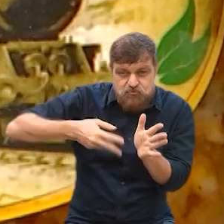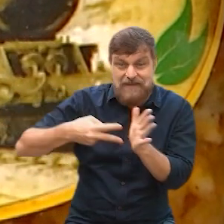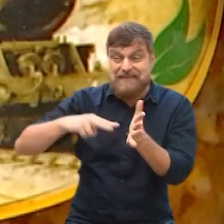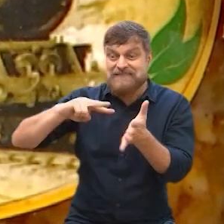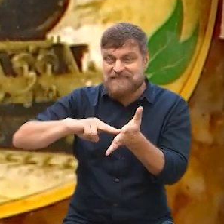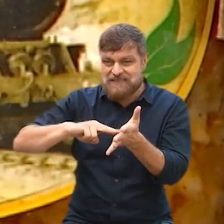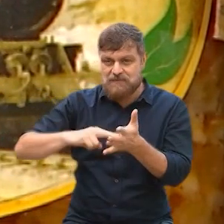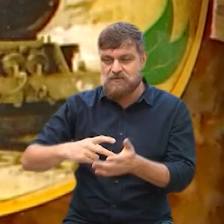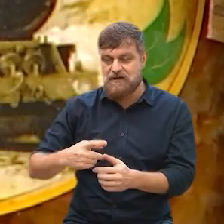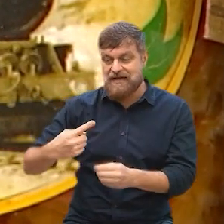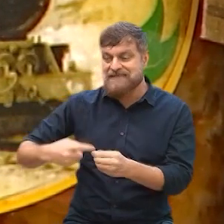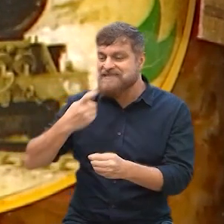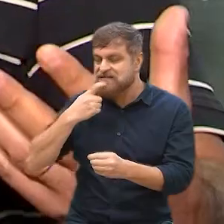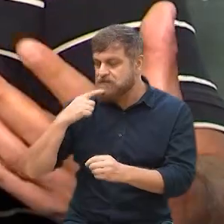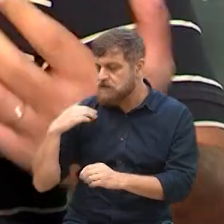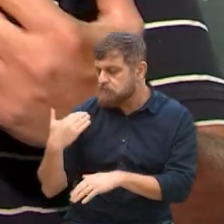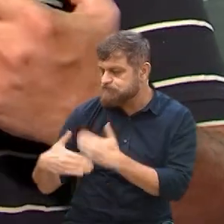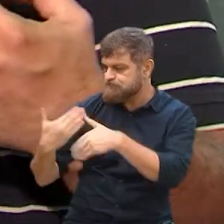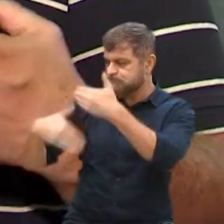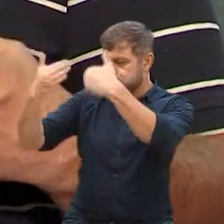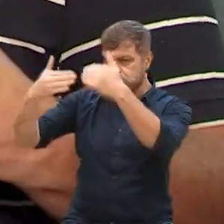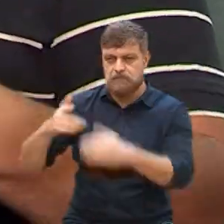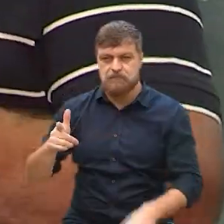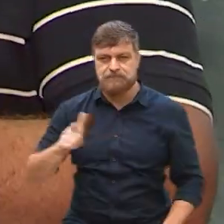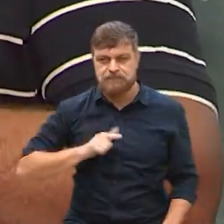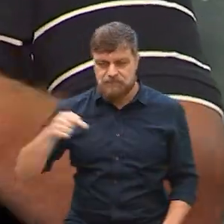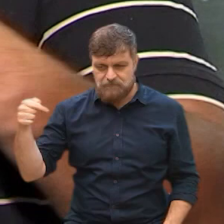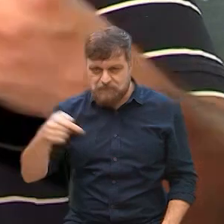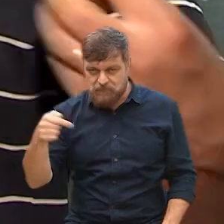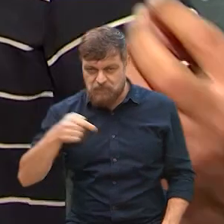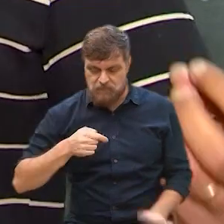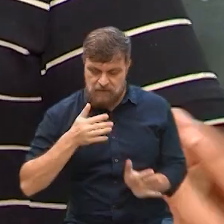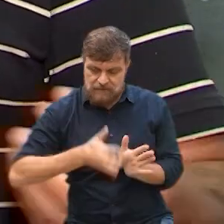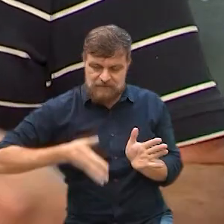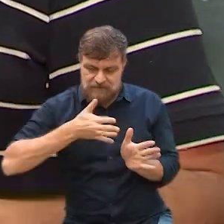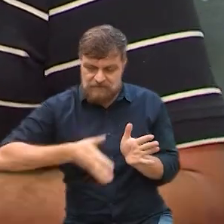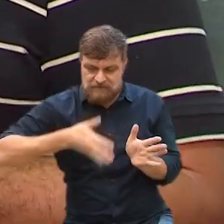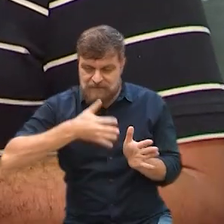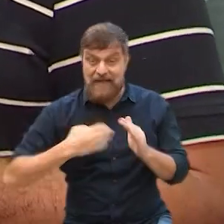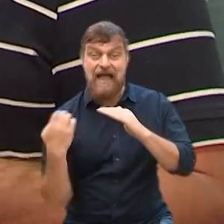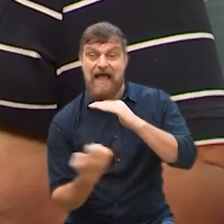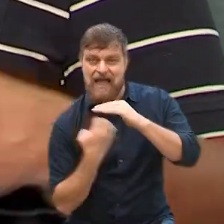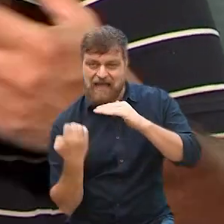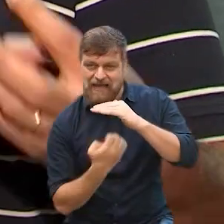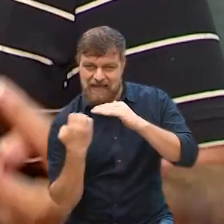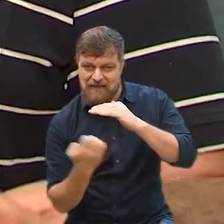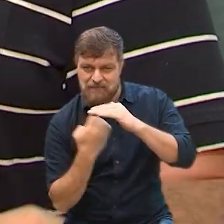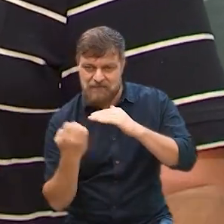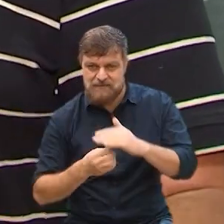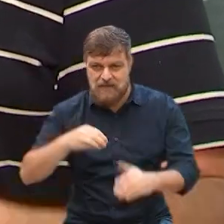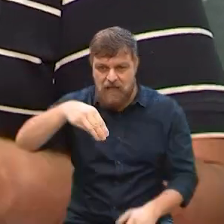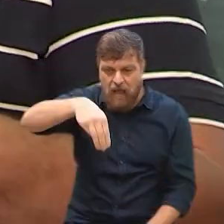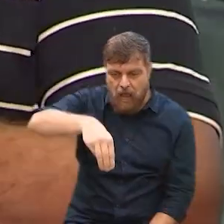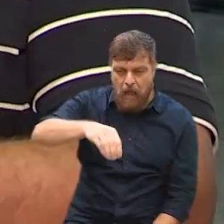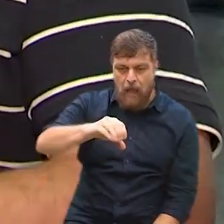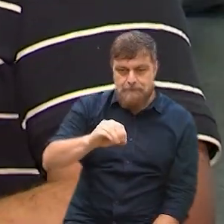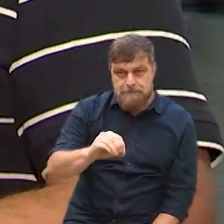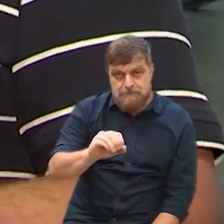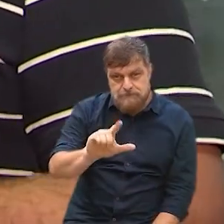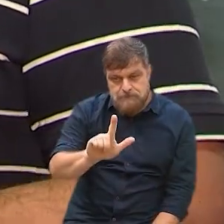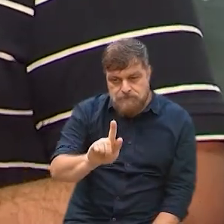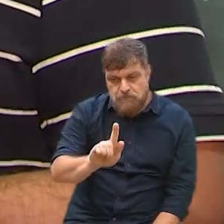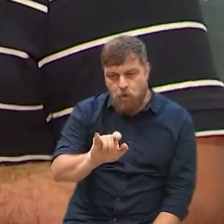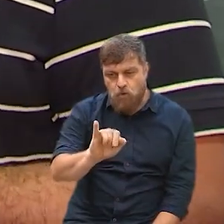da evolução que a cidade passou. Vieram as empresas ferroviárias, né? Que eram a Mogiana,